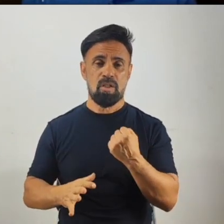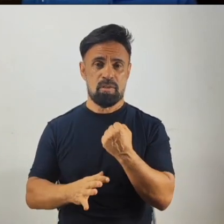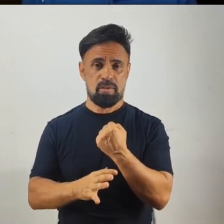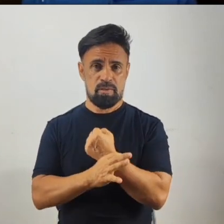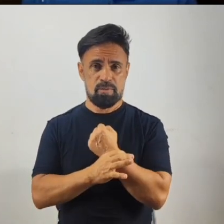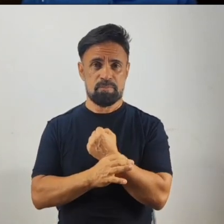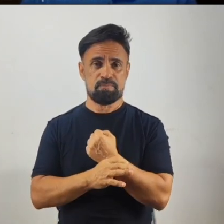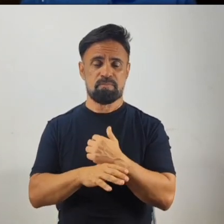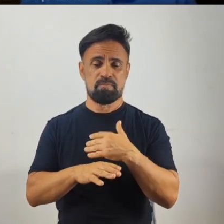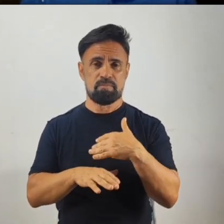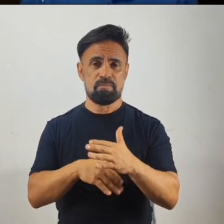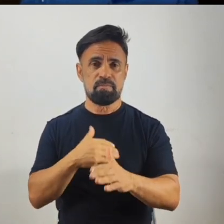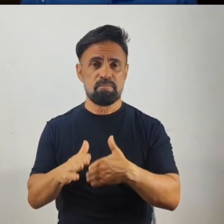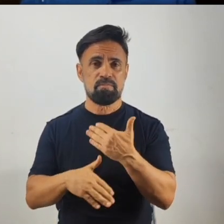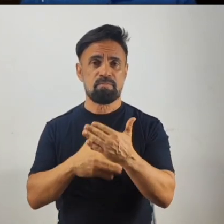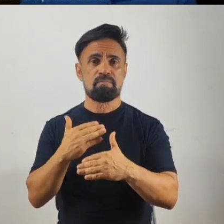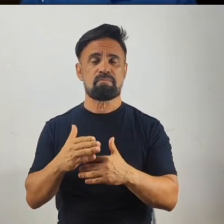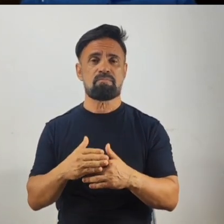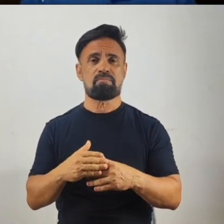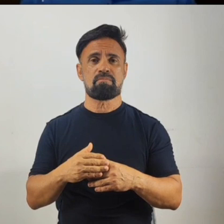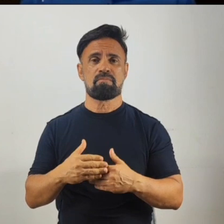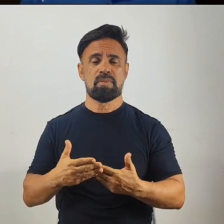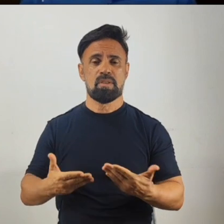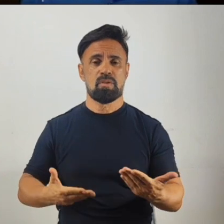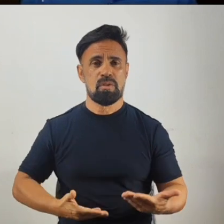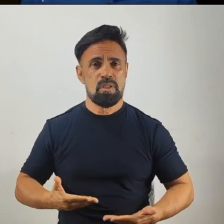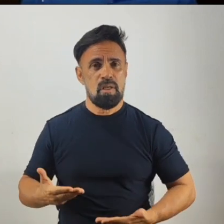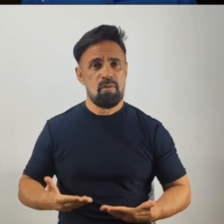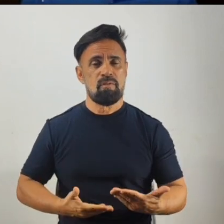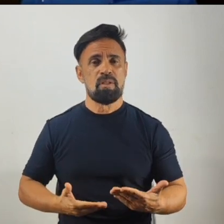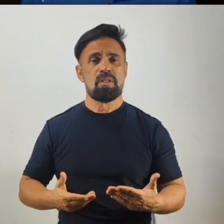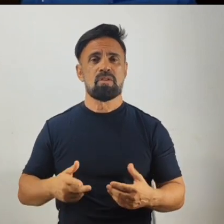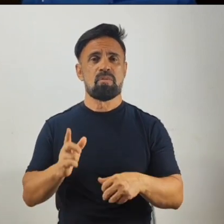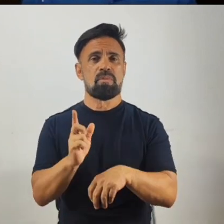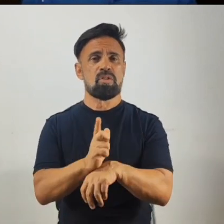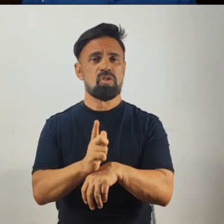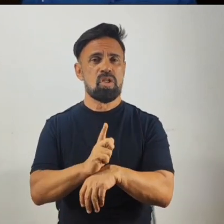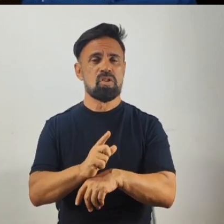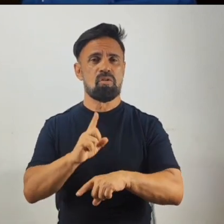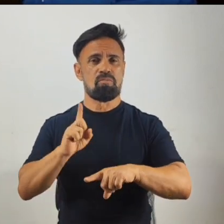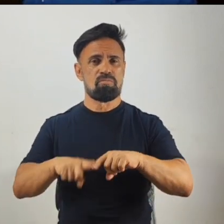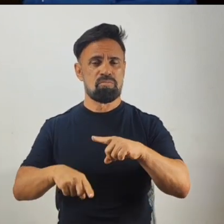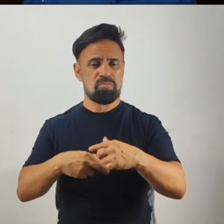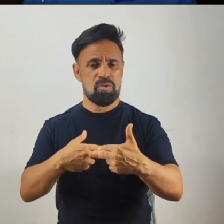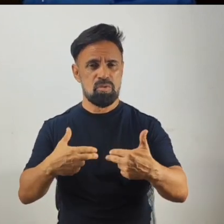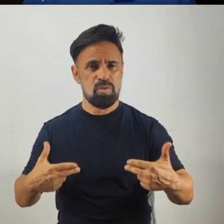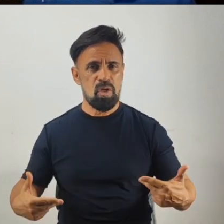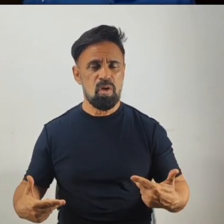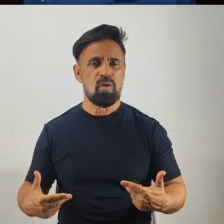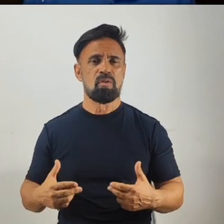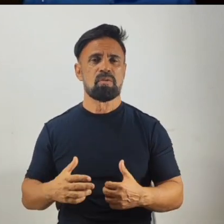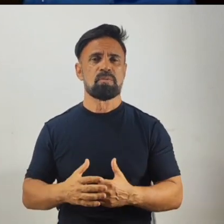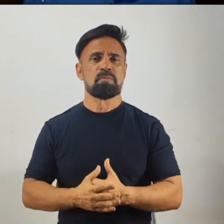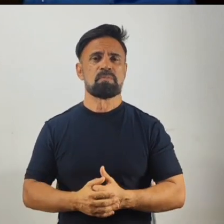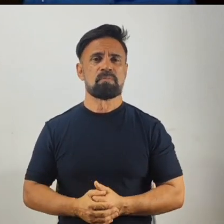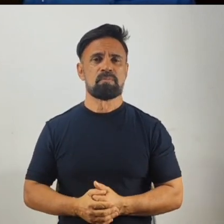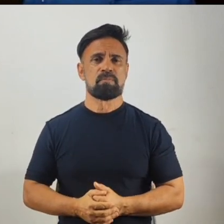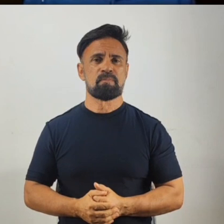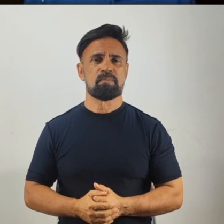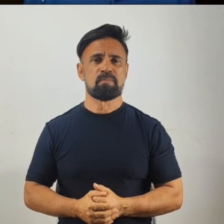Então, a segurança das operações desenvolvidas pelos serviços, assim como a gestão de insumos,